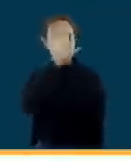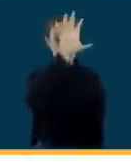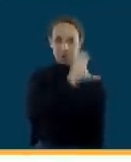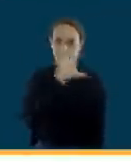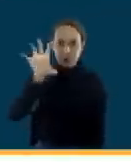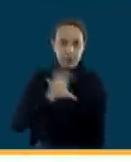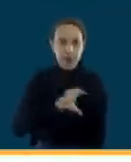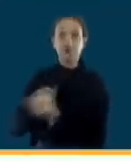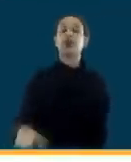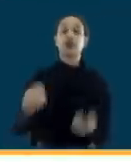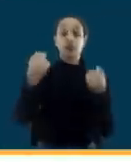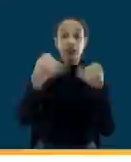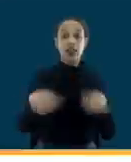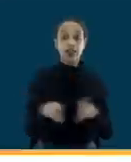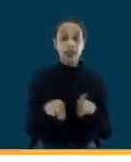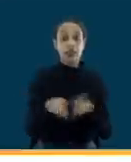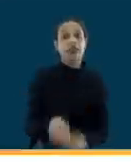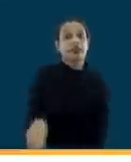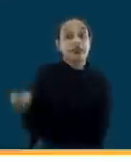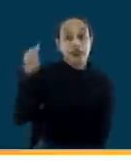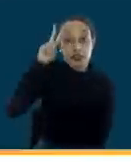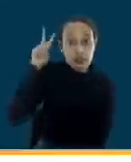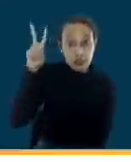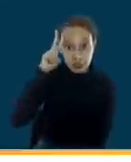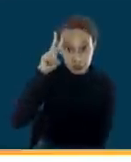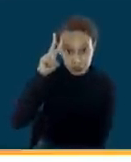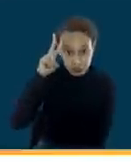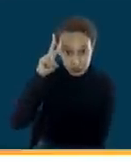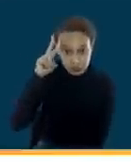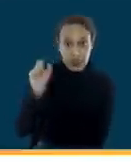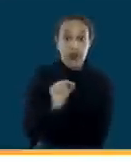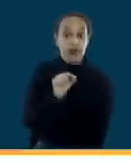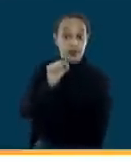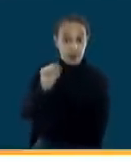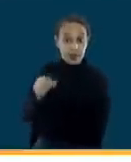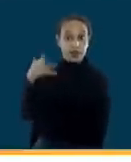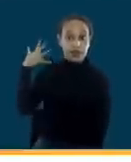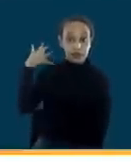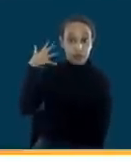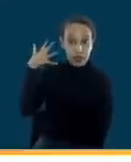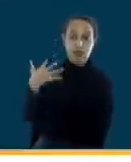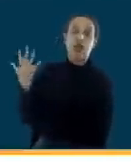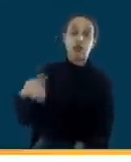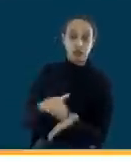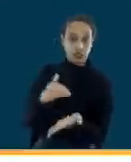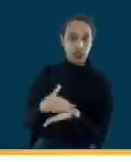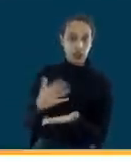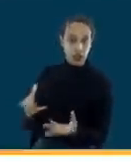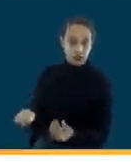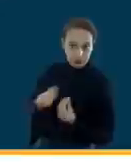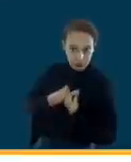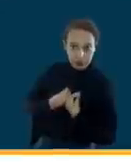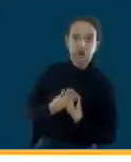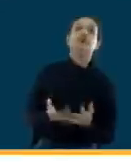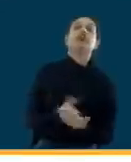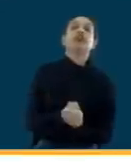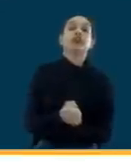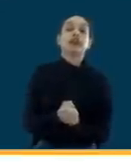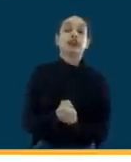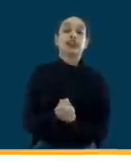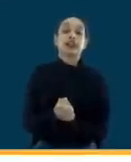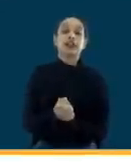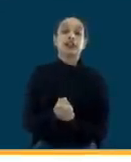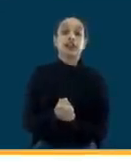também, na segunda, foi essa mensagem que o secretário Gino passou para mim e para a Jandira. Na segunda, a Plataforma Mais Brasil